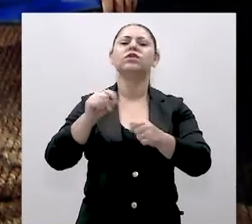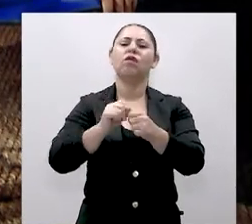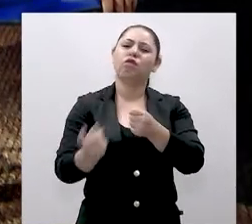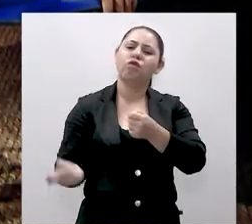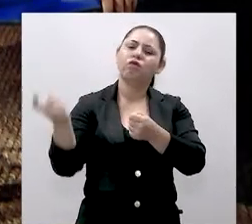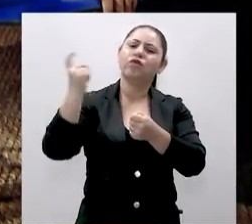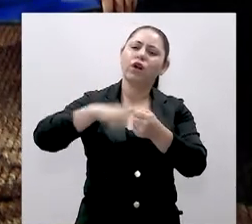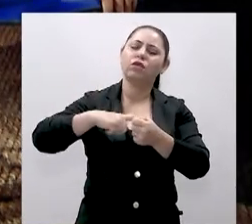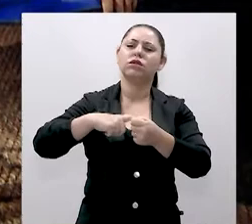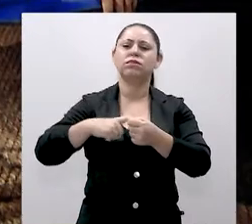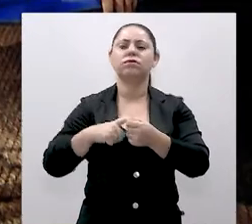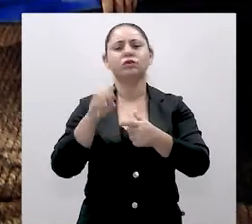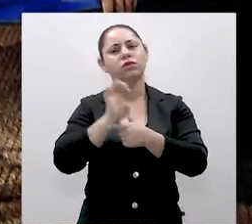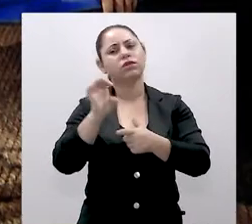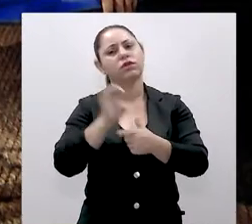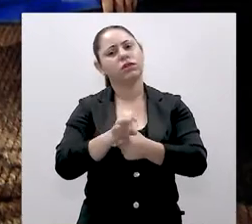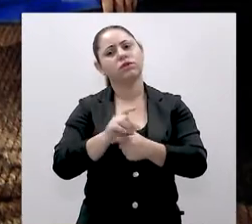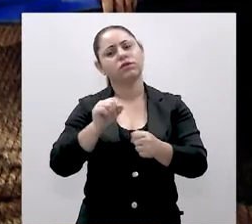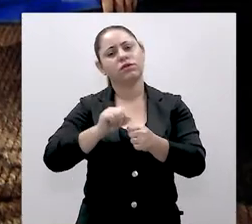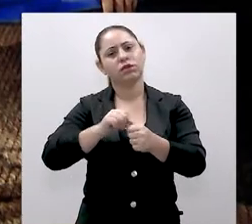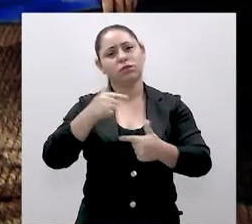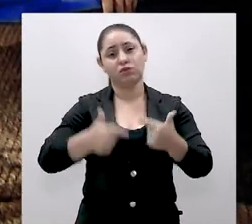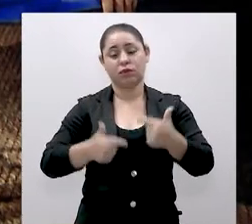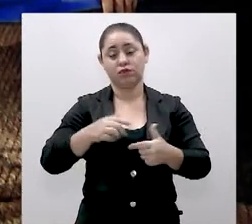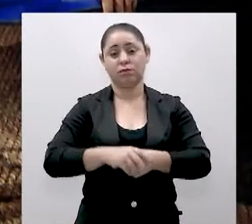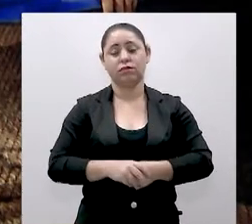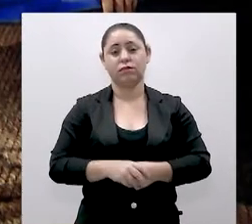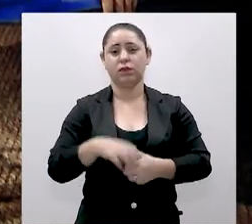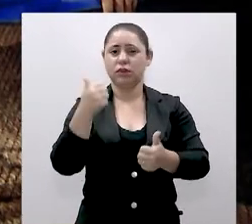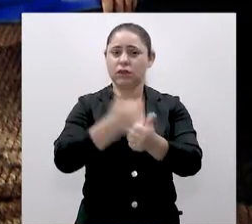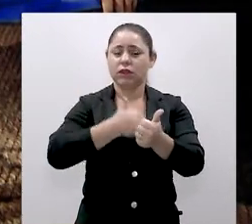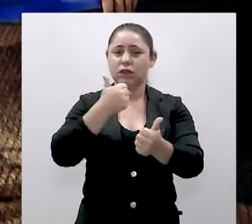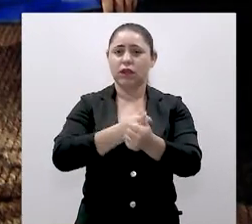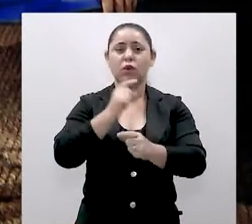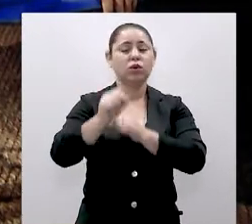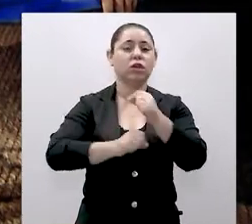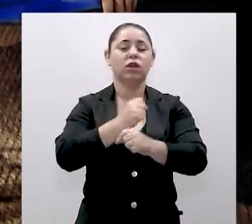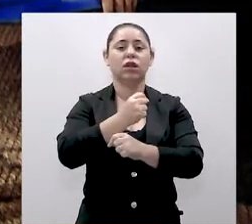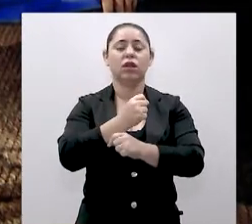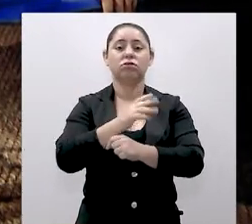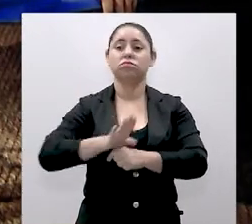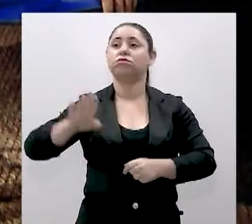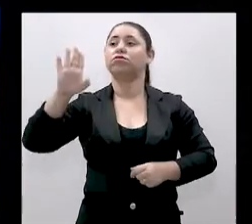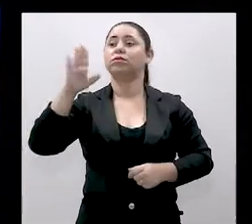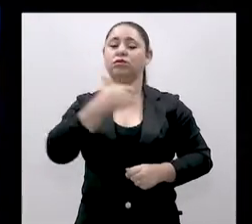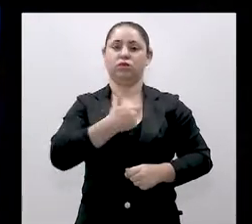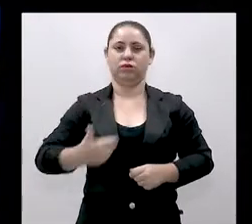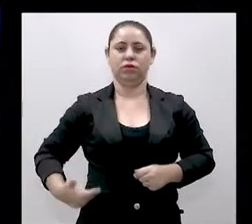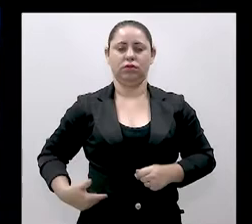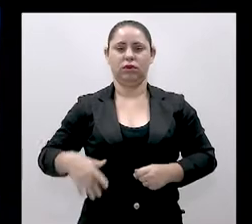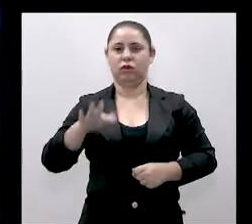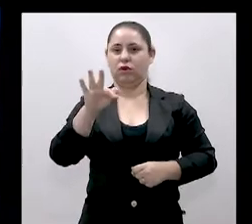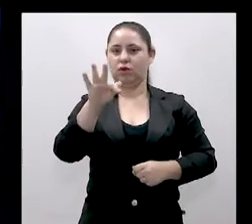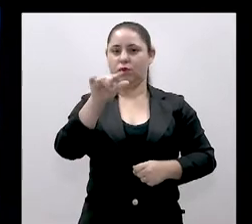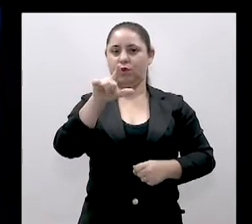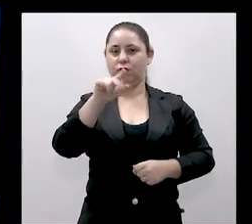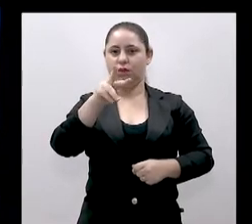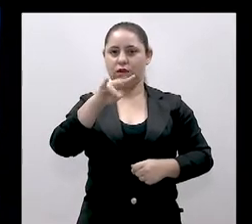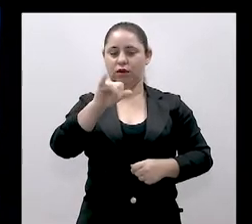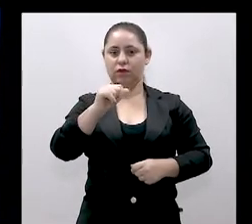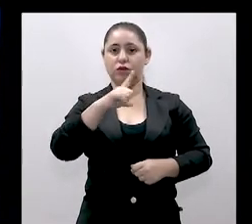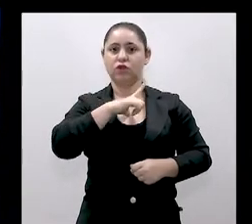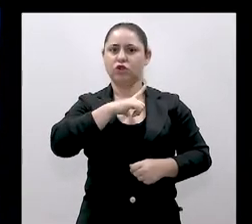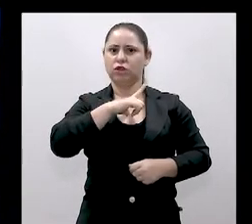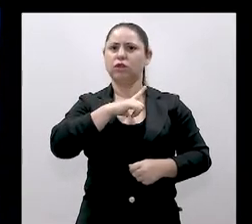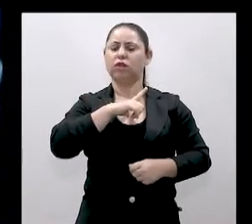que tem que fazer política tem que voltar para o estado eu tentei uma incursão para ser candidato a Governador e o Flávio tinha tanta